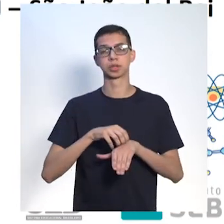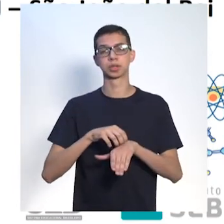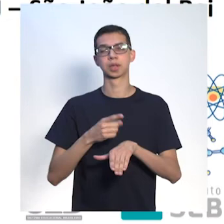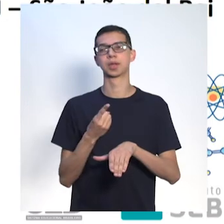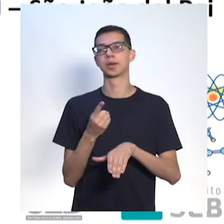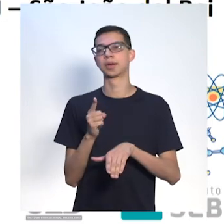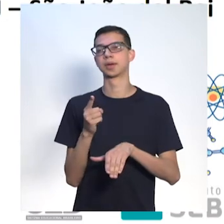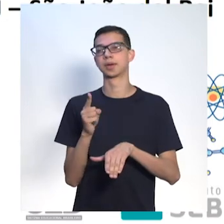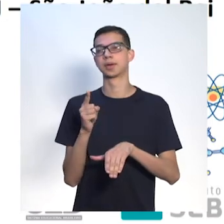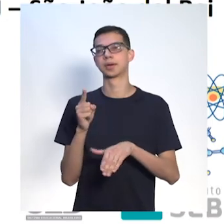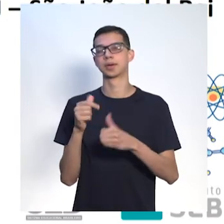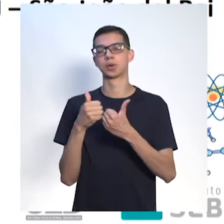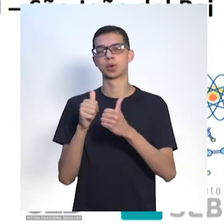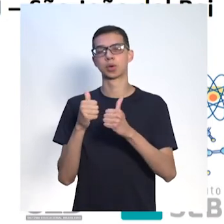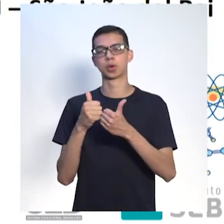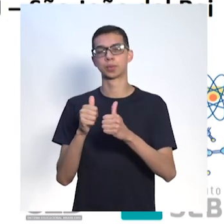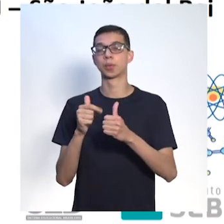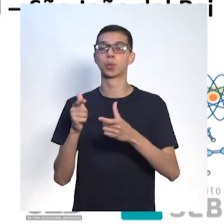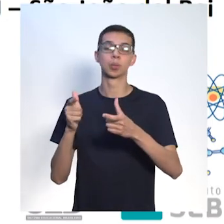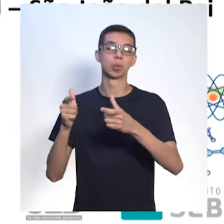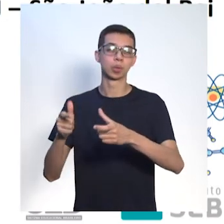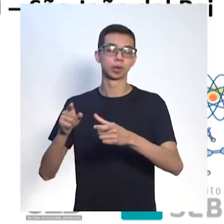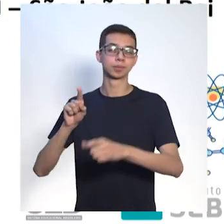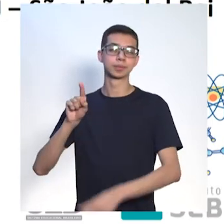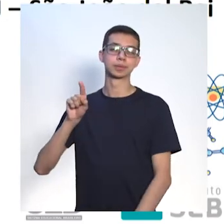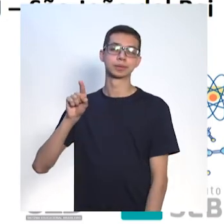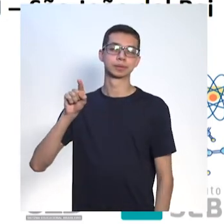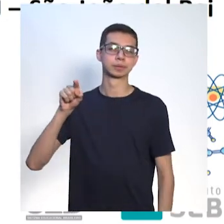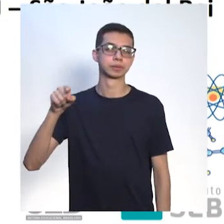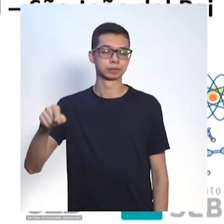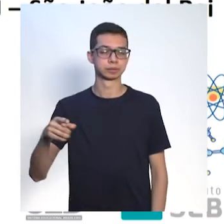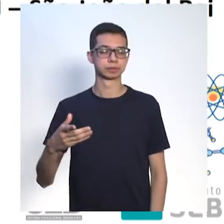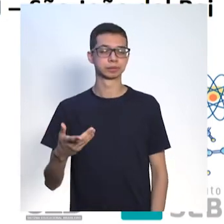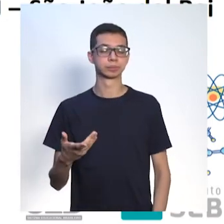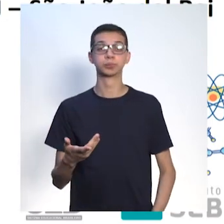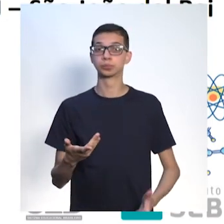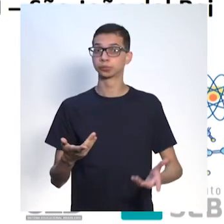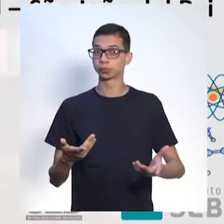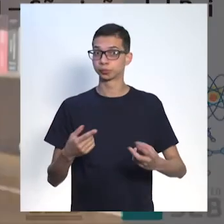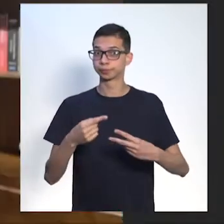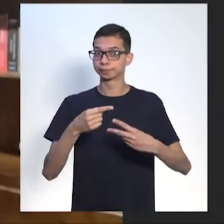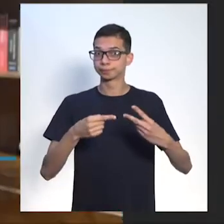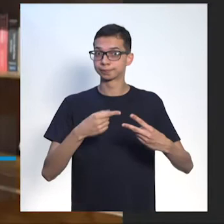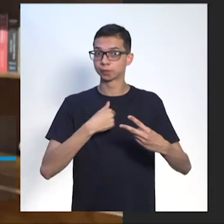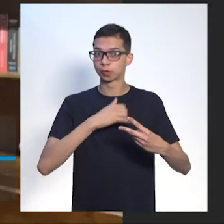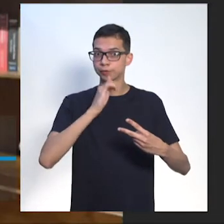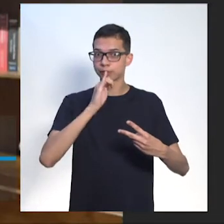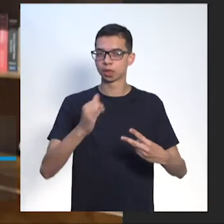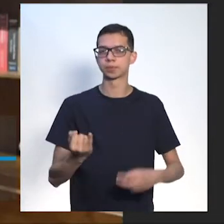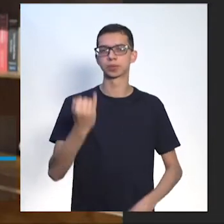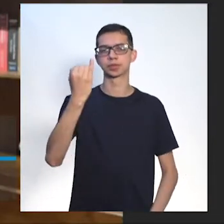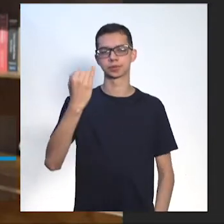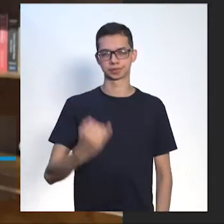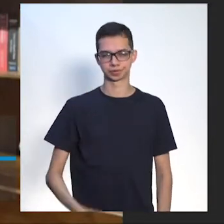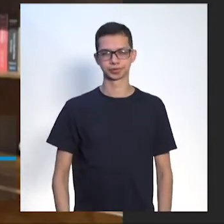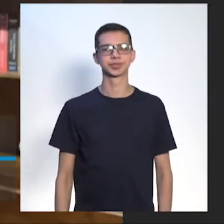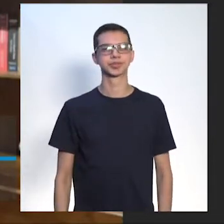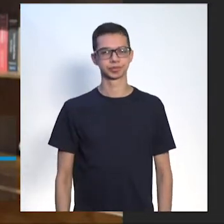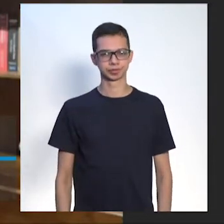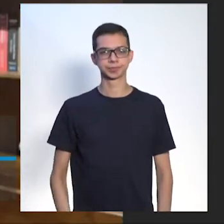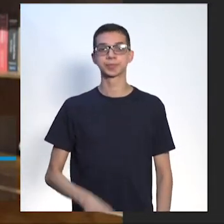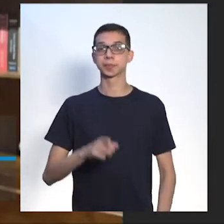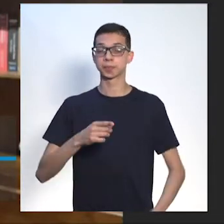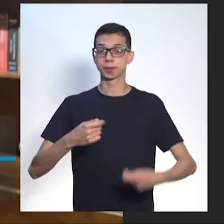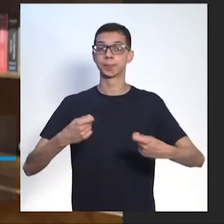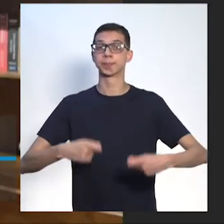chegar onde ele tinha que ir. Então, esses dois dados são muito importantes. São dados que você precisa equacionar para você estruturar a